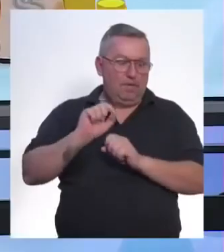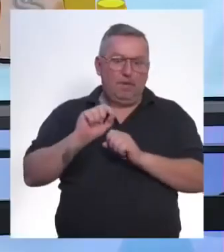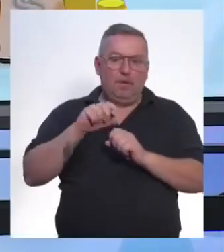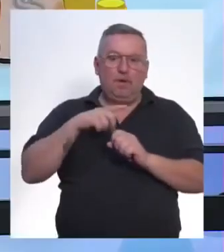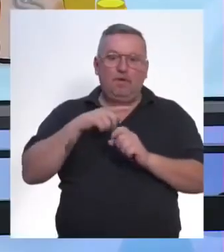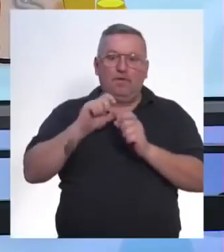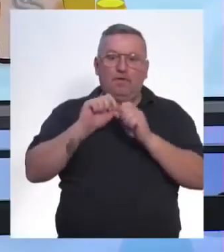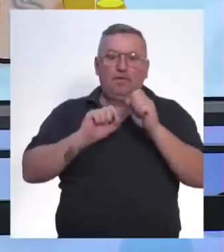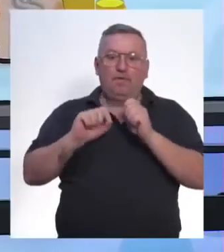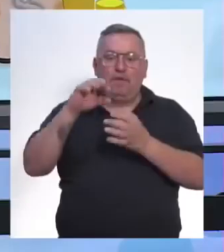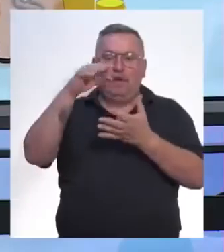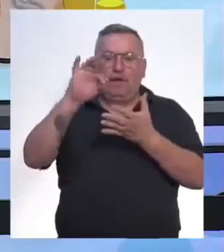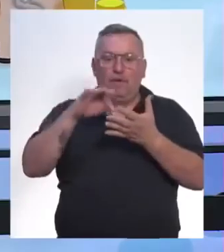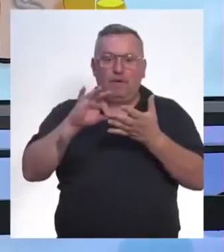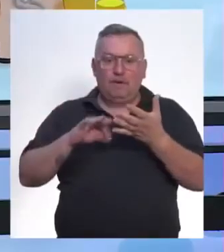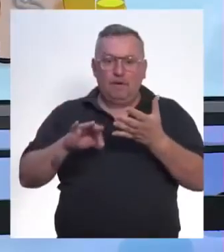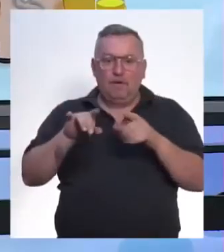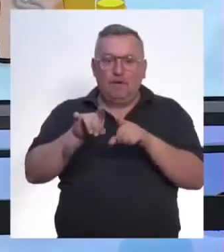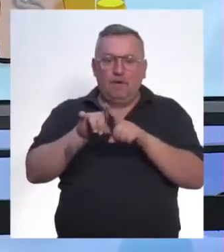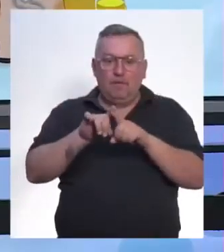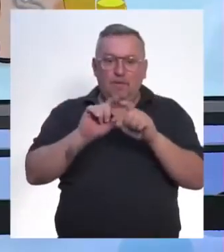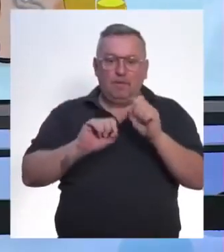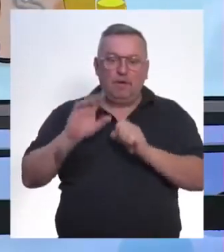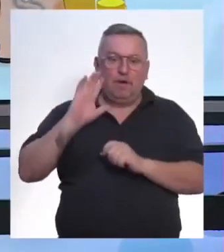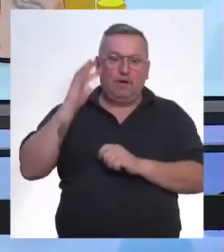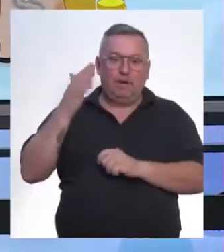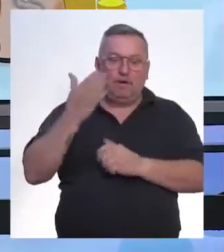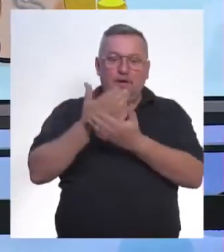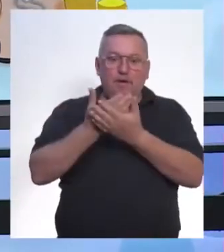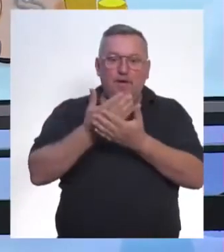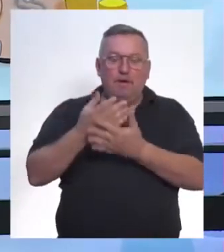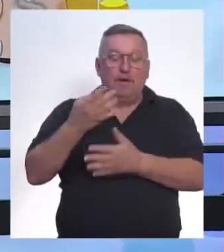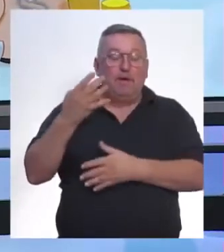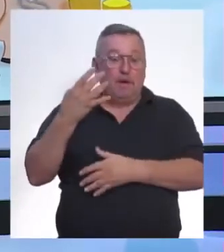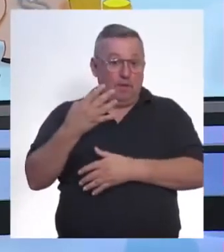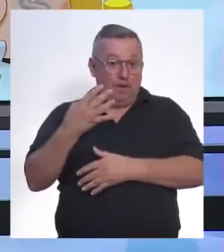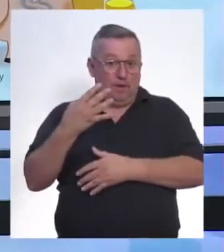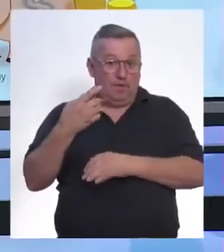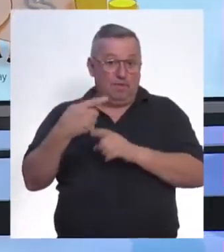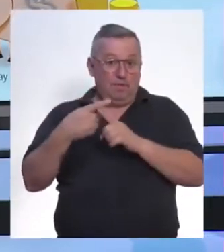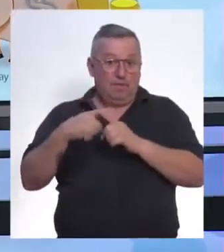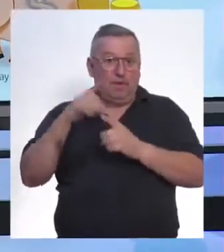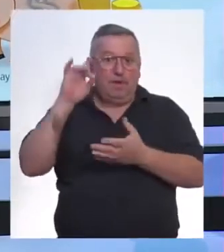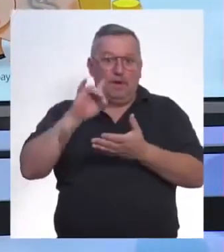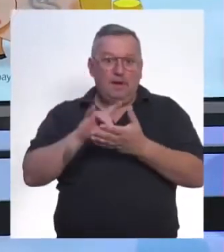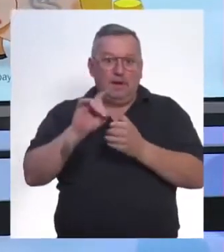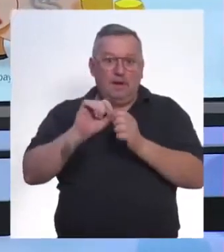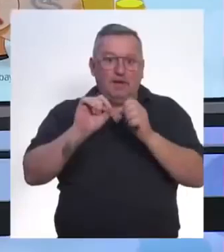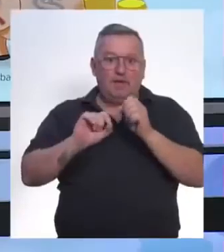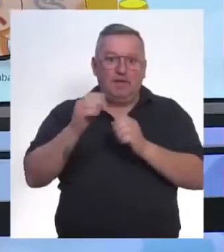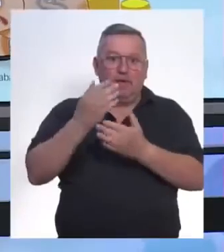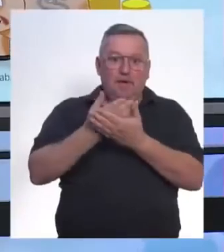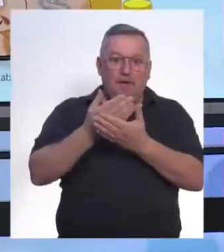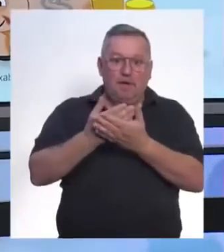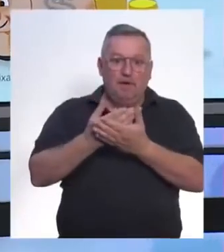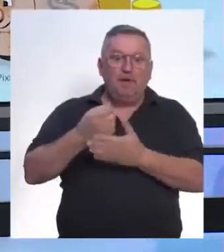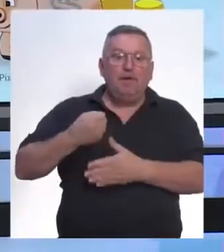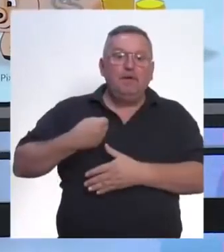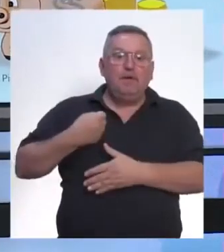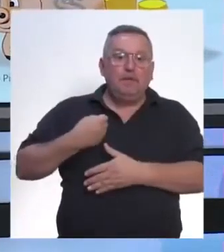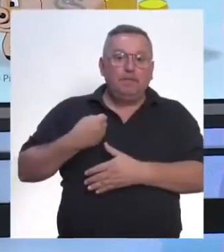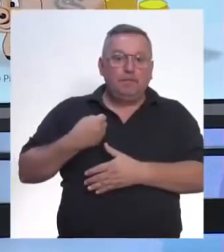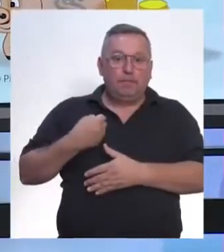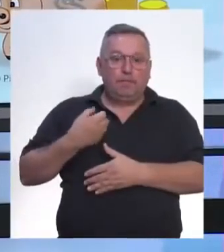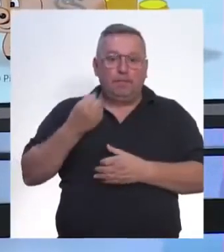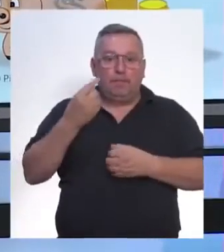fosse feita a correção da AP. Daí o fato dessa aula ser a 4, né? Porque, na realidade, a gente produz as aulas numerando, aula 1, aula 2,